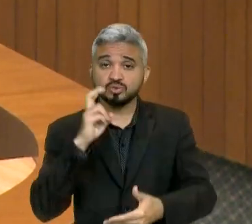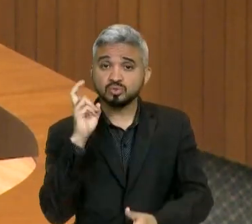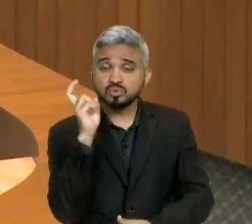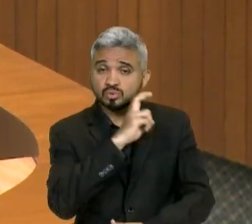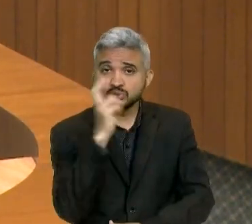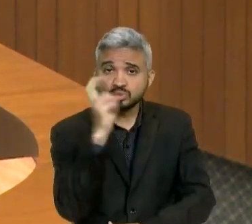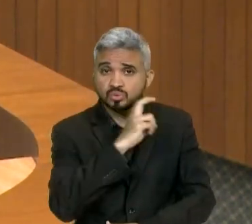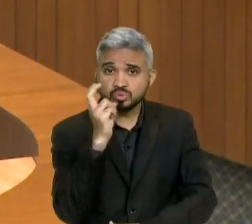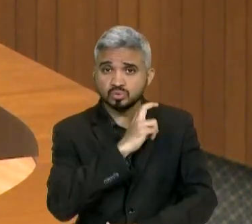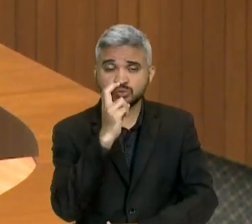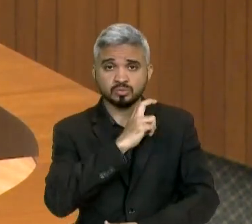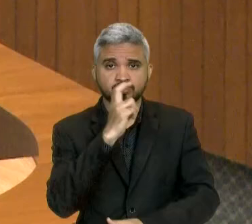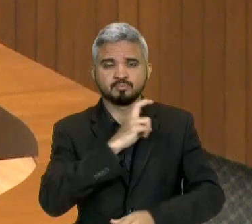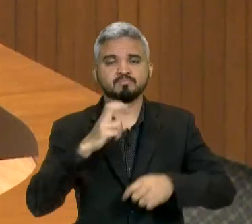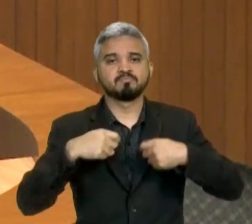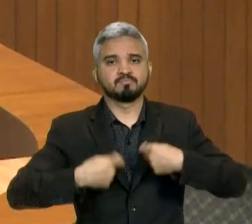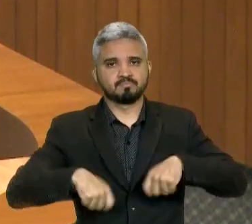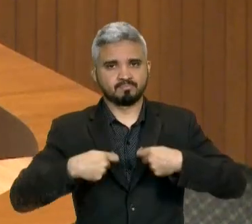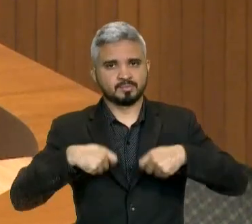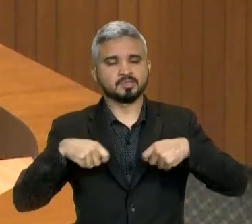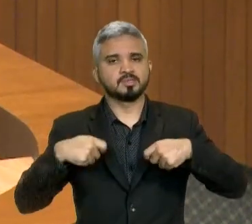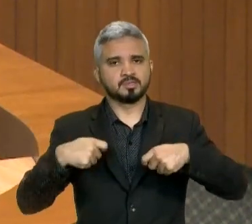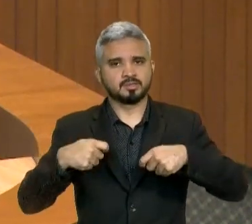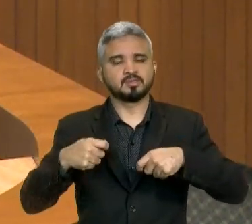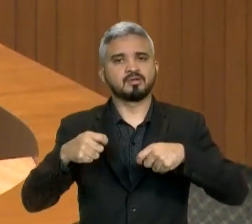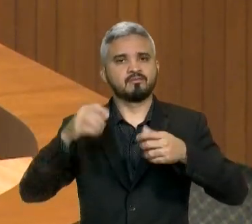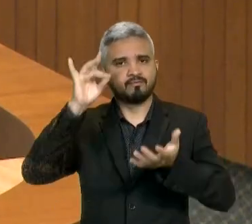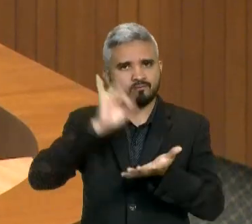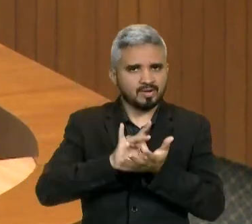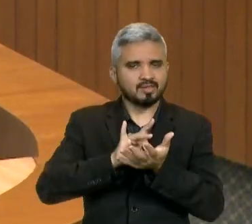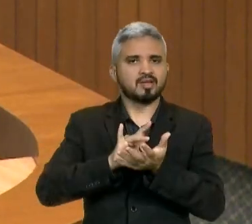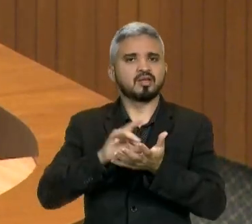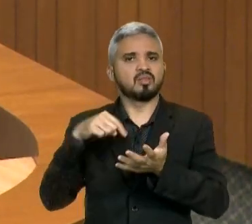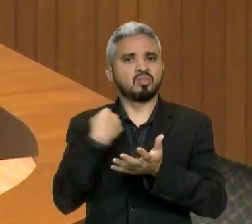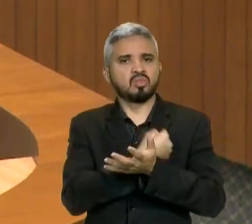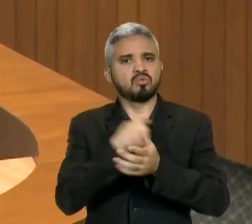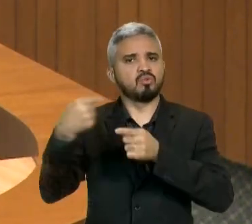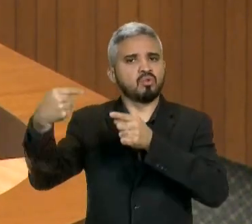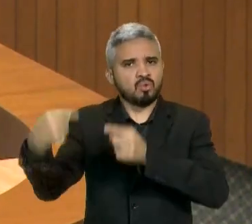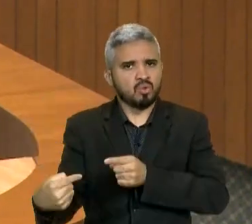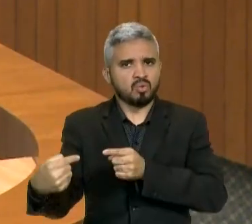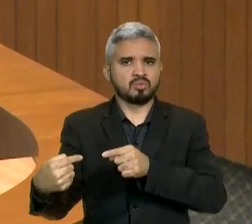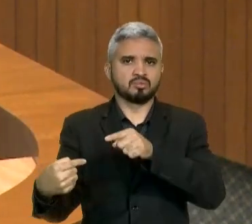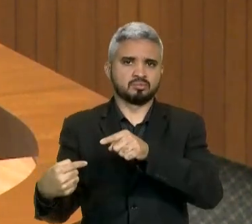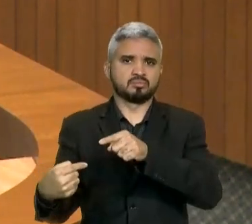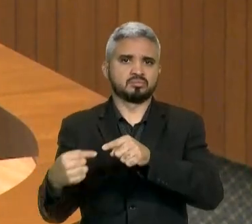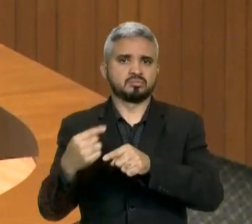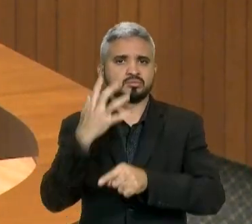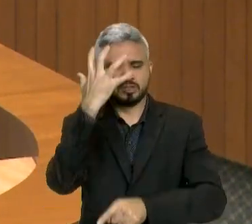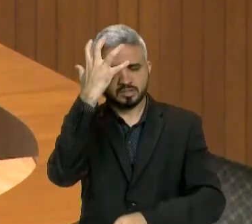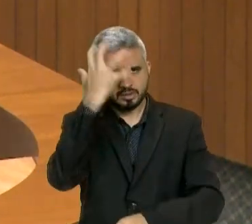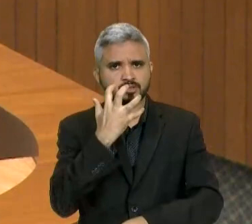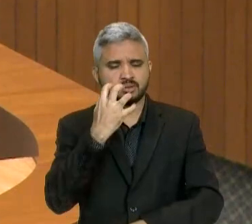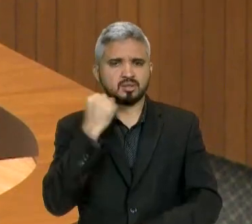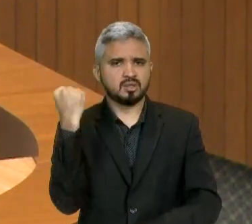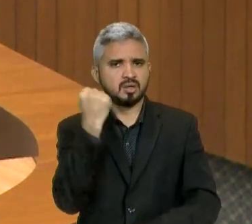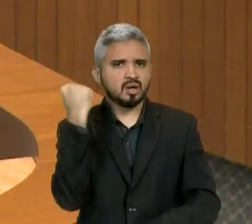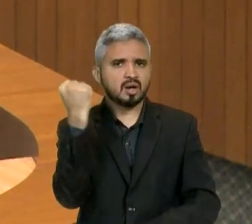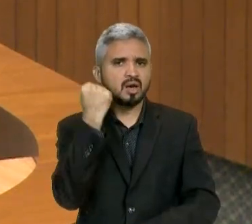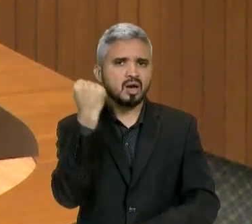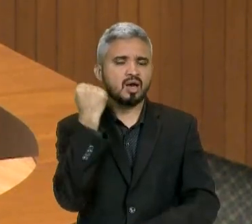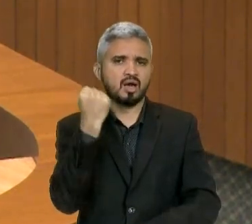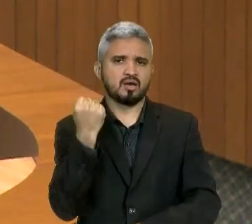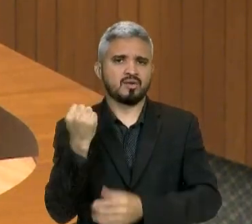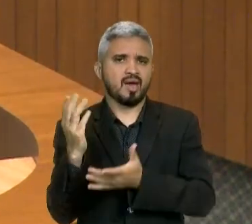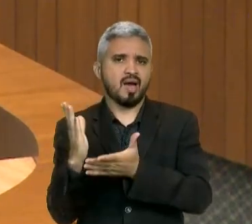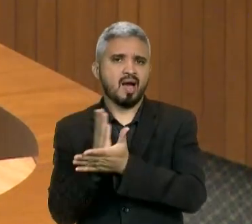para que a gente possa enfrentar essa situação. É grave. Muitos influenciadores, ditos influenciadores, dizem: